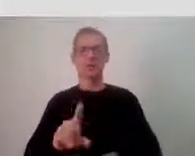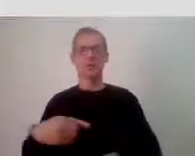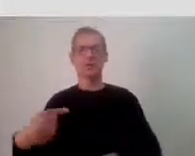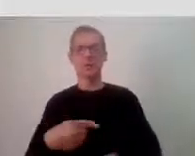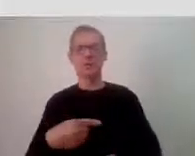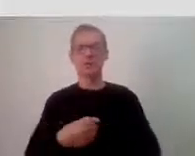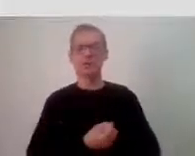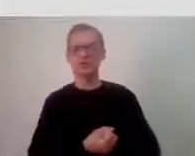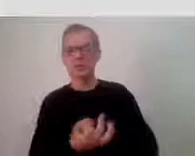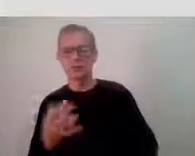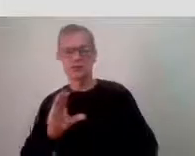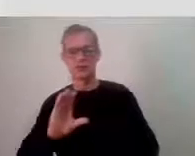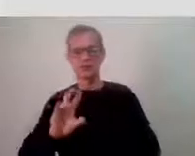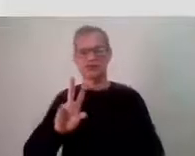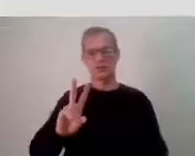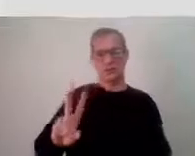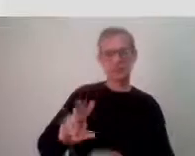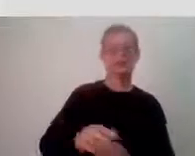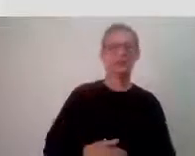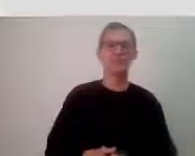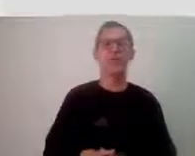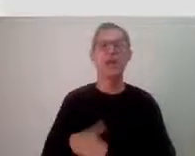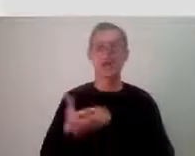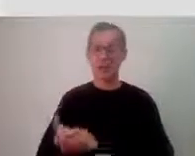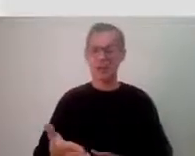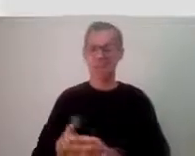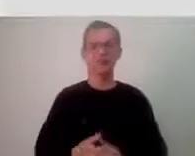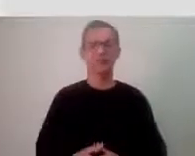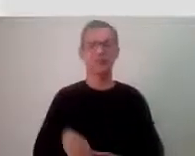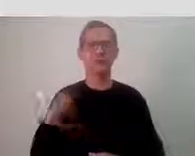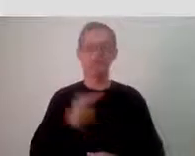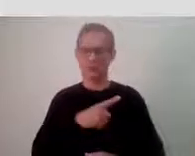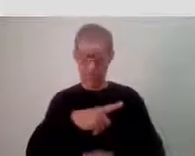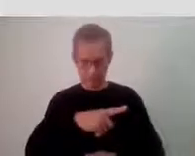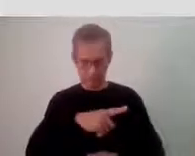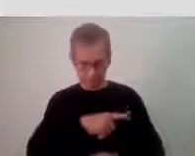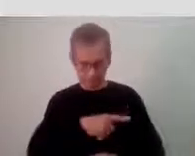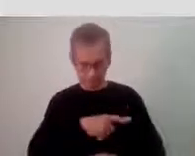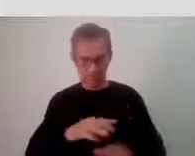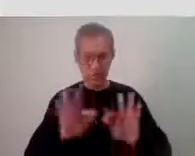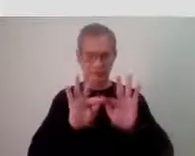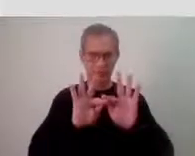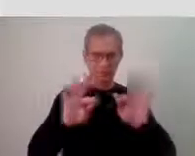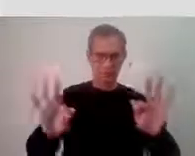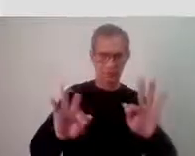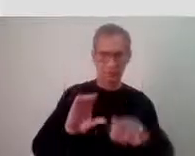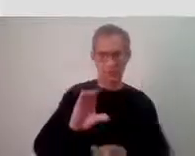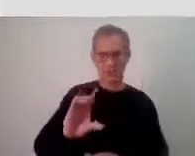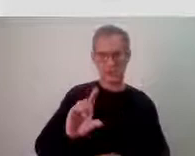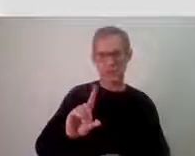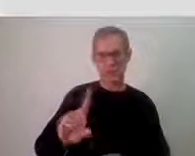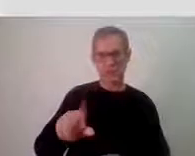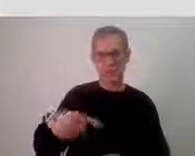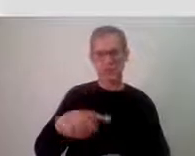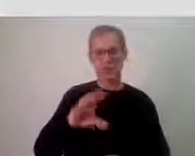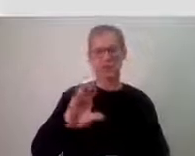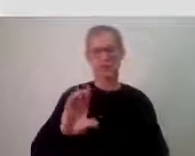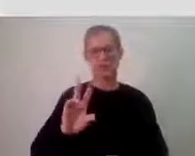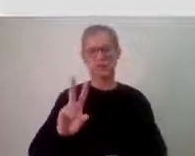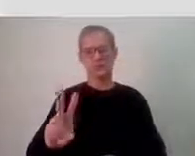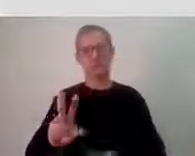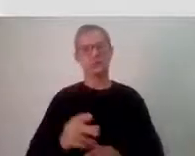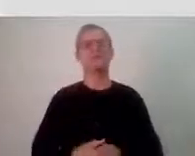quantidade total de C2. Para isso, a gente coloca aqui a função C1 menos